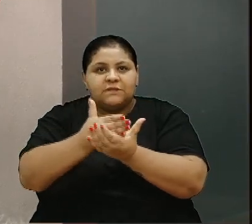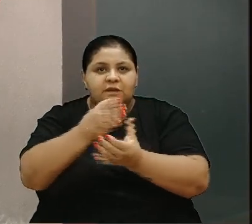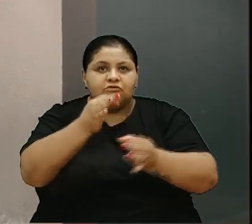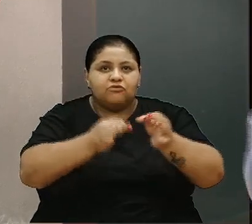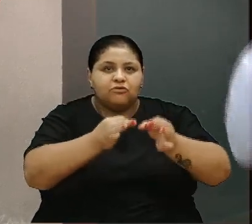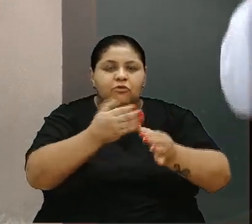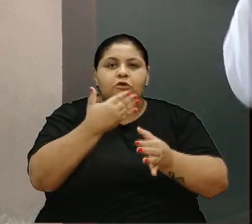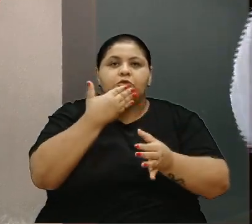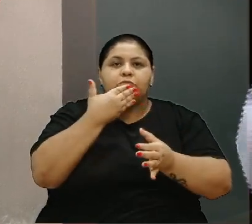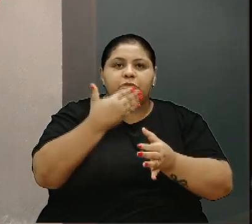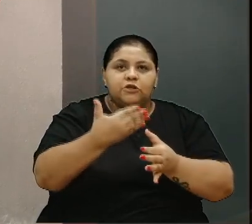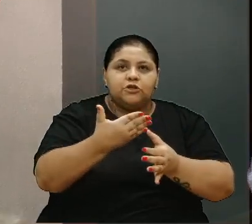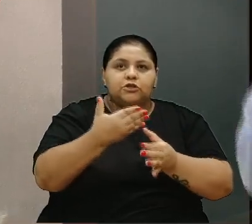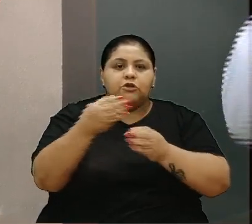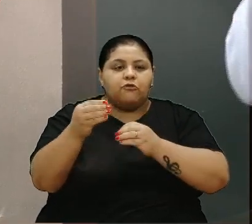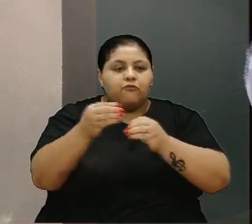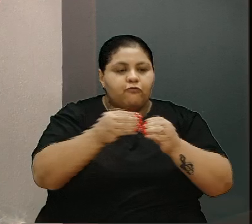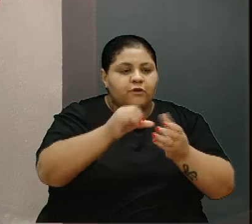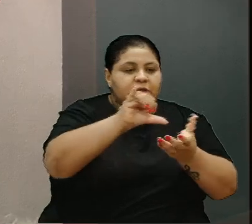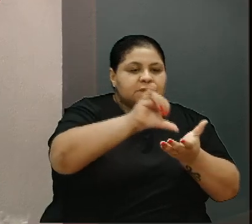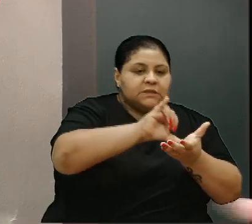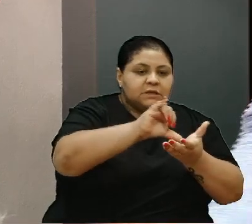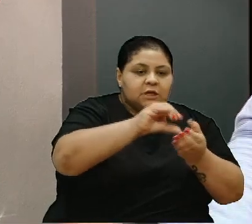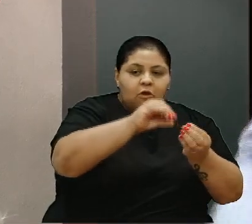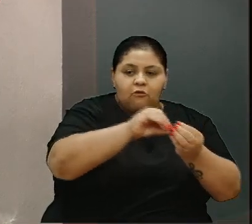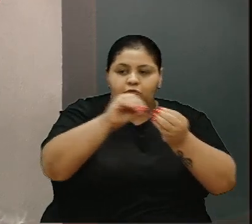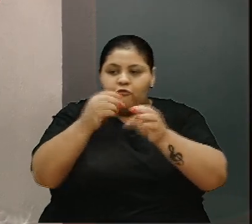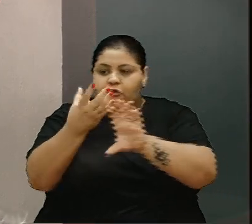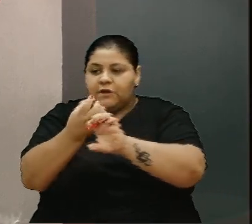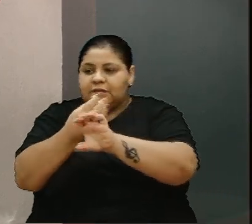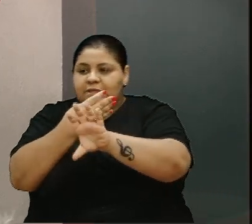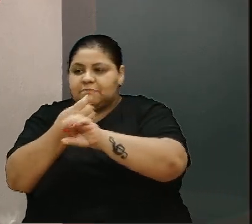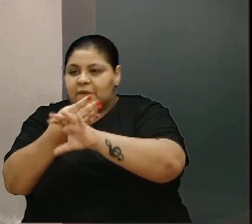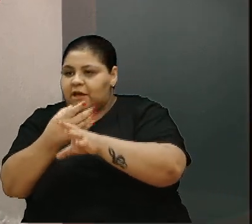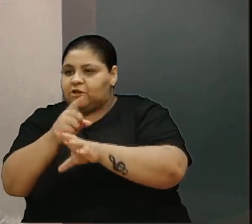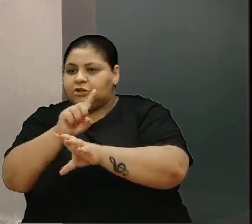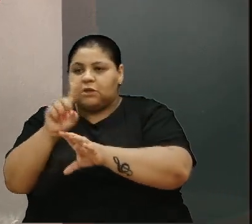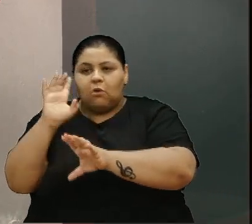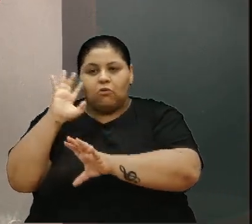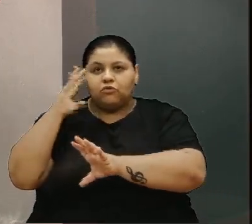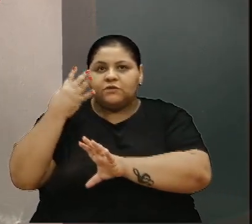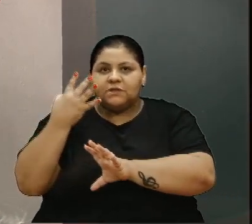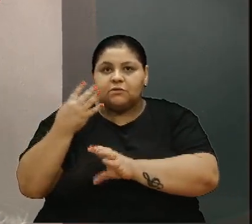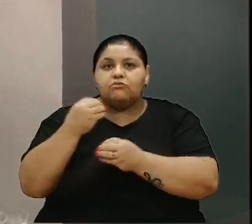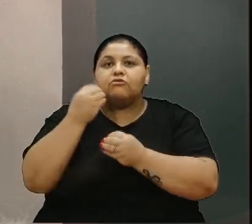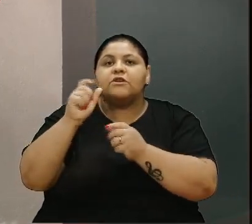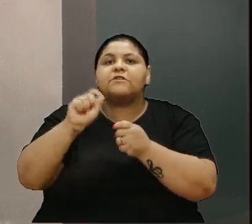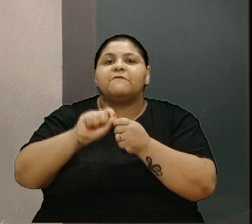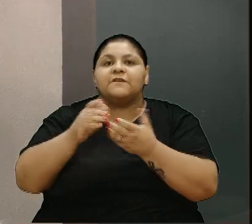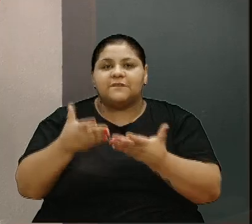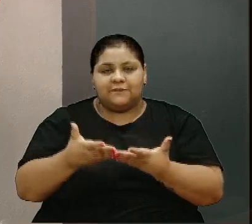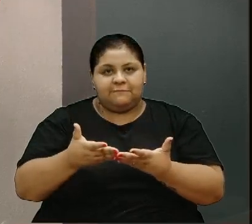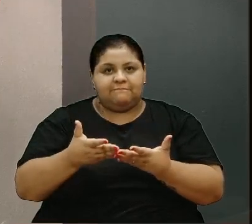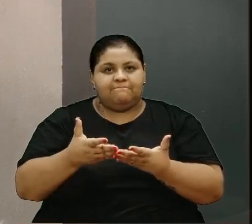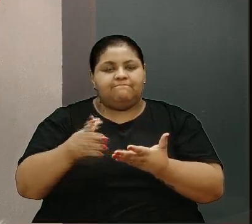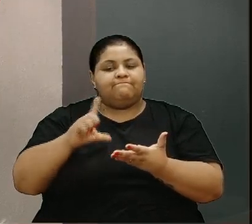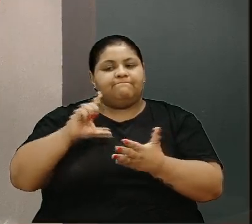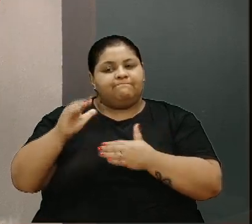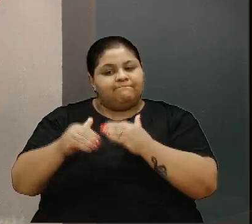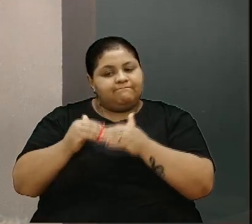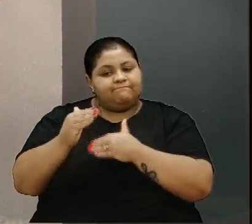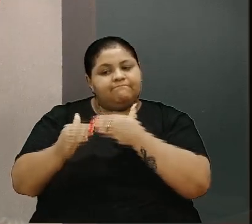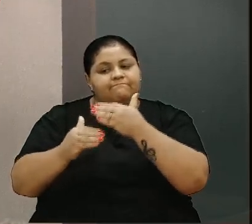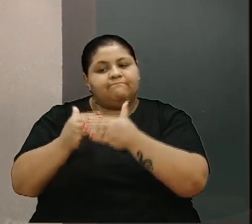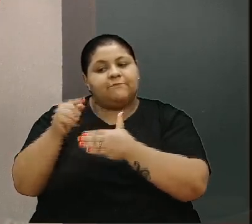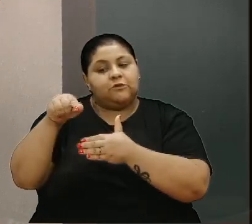na Central, foi na SMED, foi negado. O que a mãe vai fazer? Temos que avançar e esse